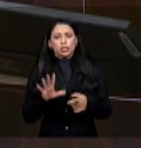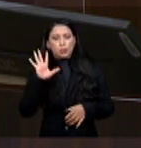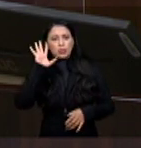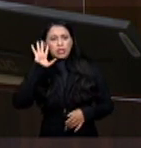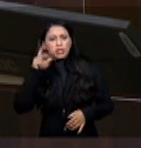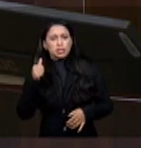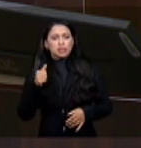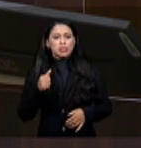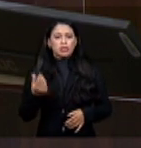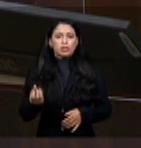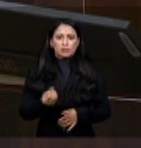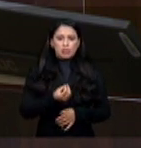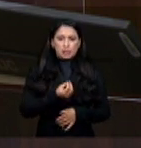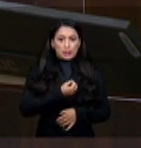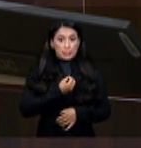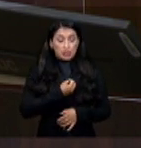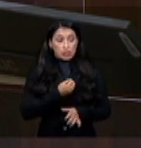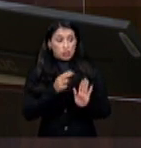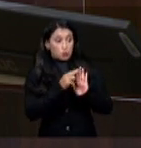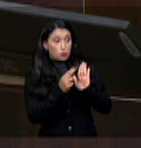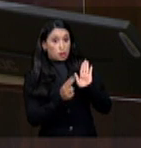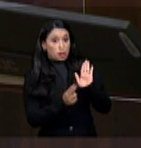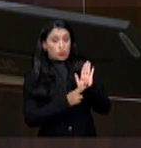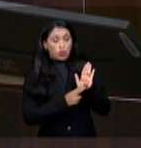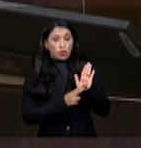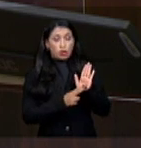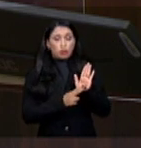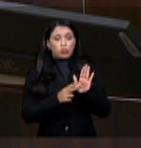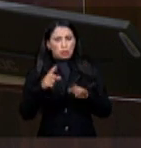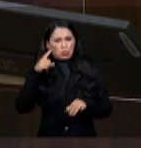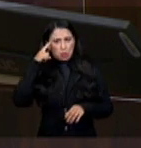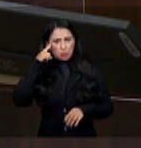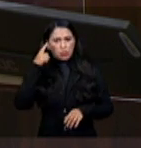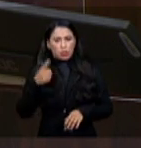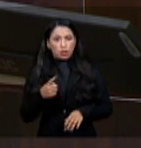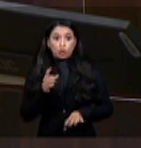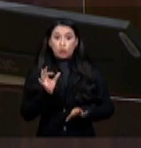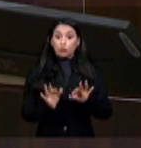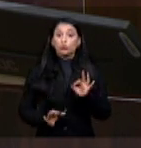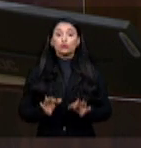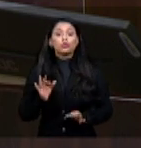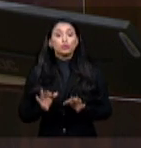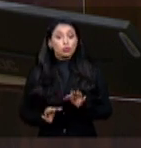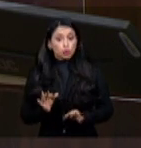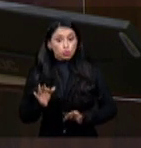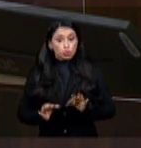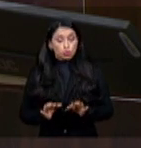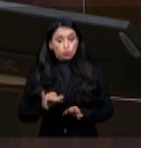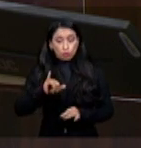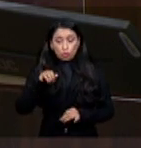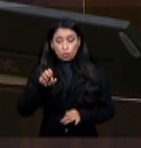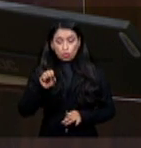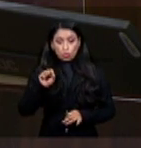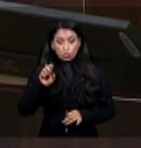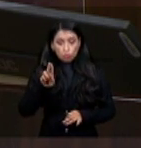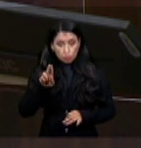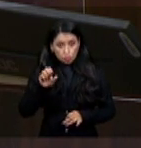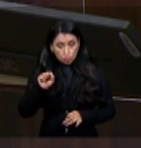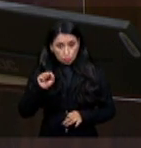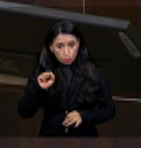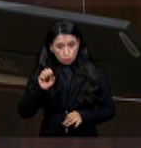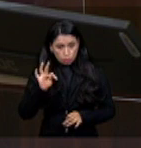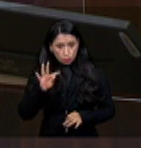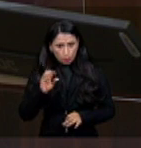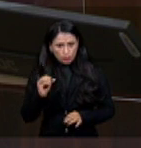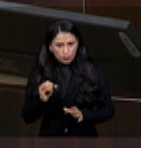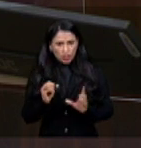decisão Em uma Norma ou no próprio ordenamento justo é o adjetivo utilizado para